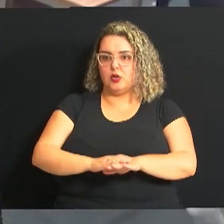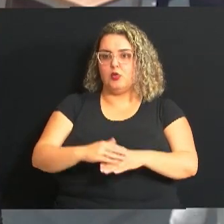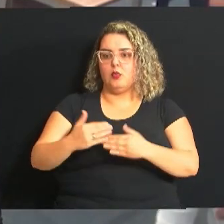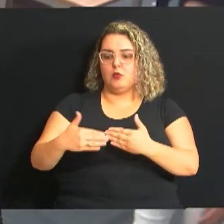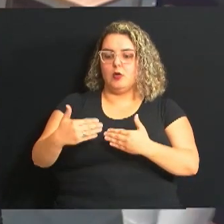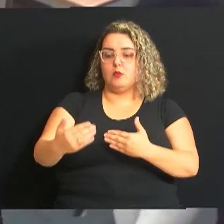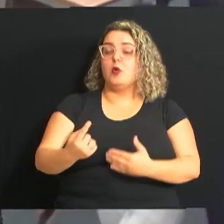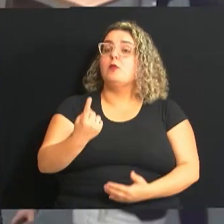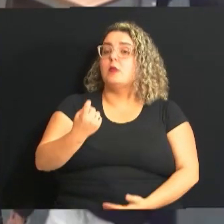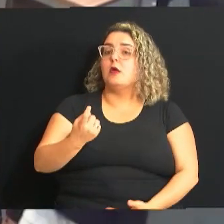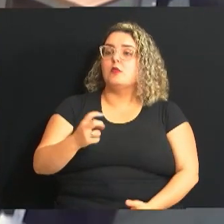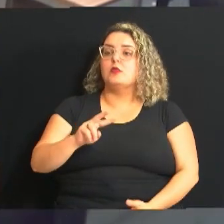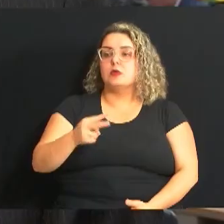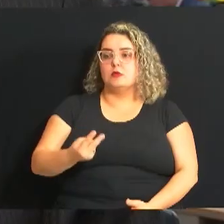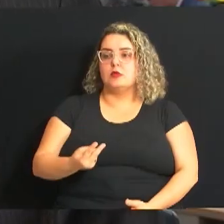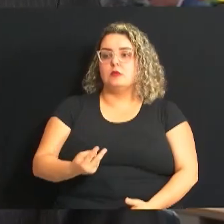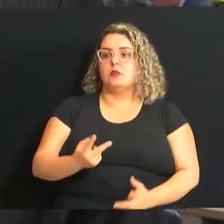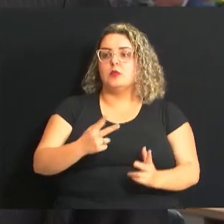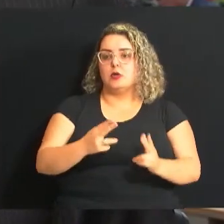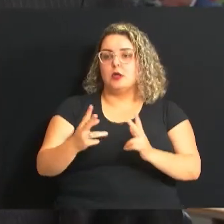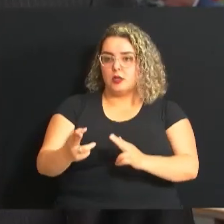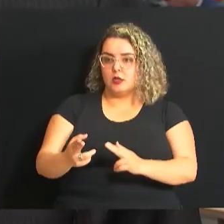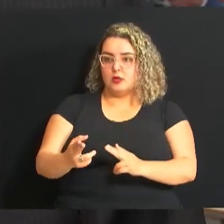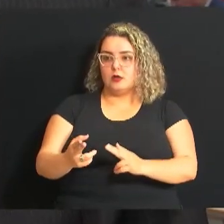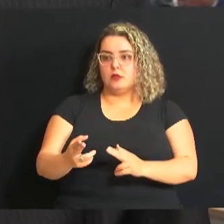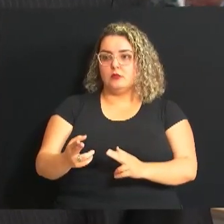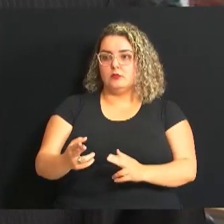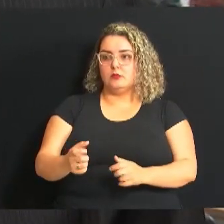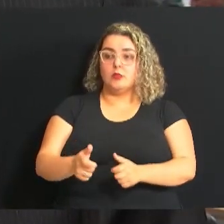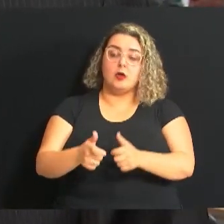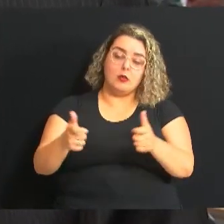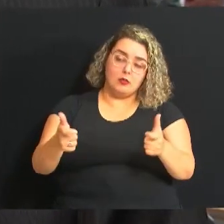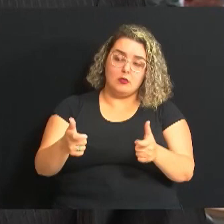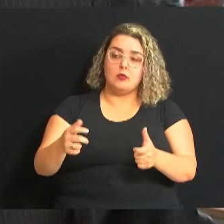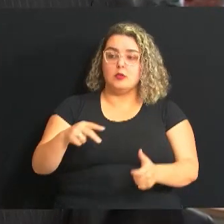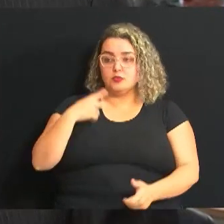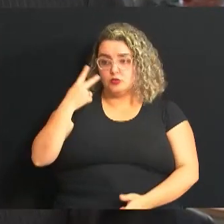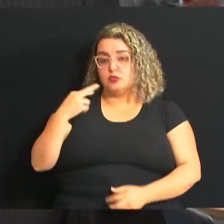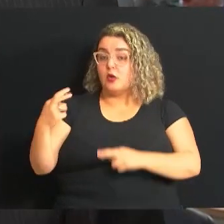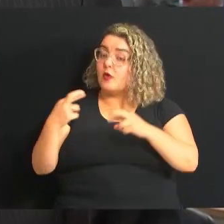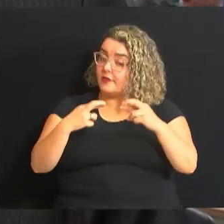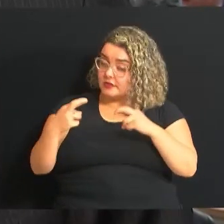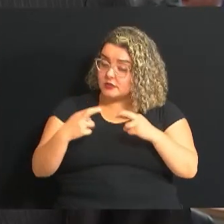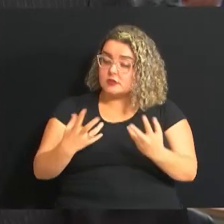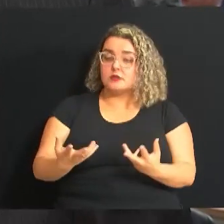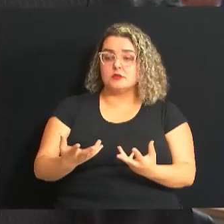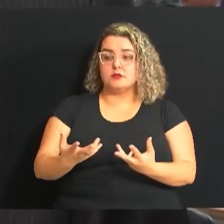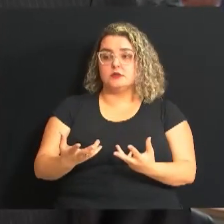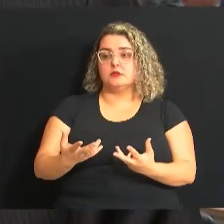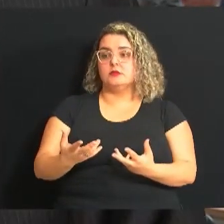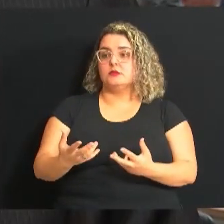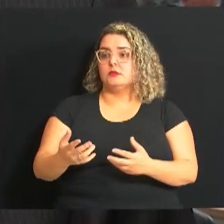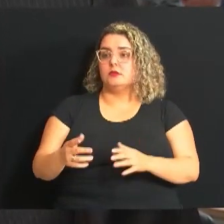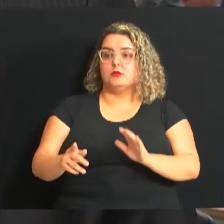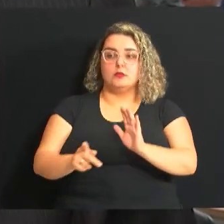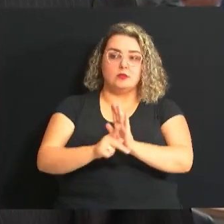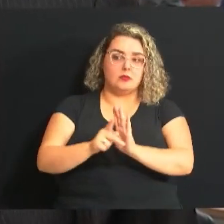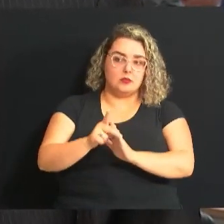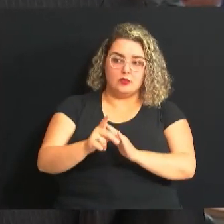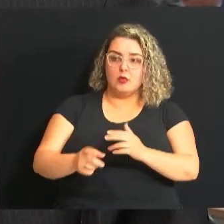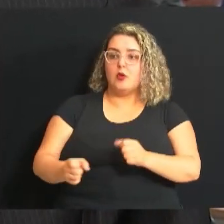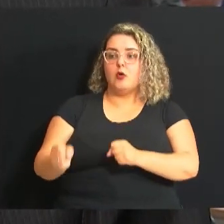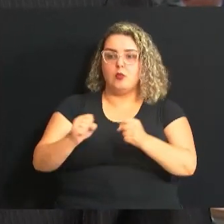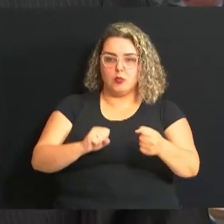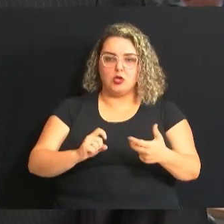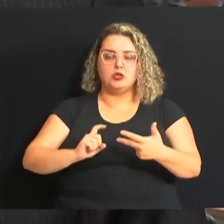única vez por igual período. A premissa maior de um vereador é fiscalizar, seja o projeto, seja o Poder Executivo ou